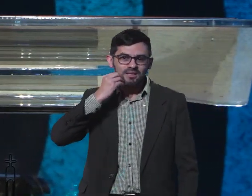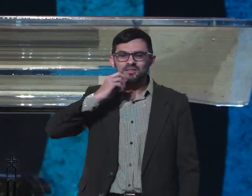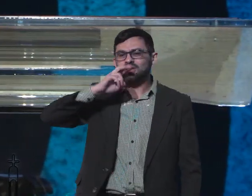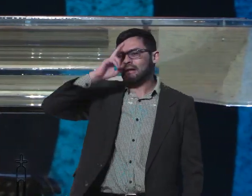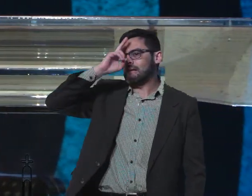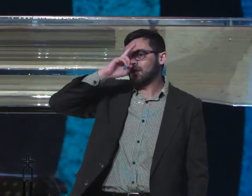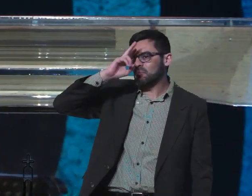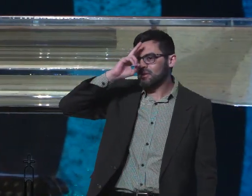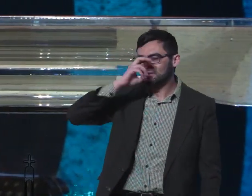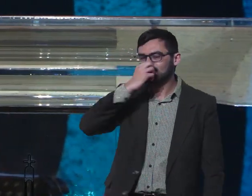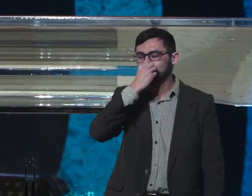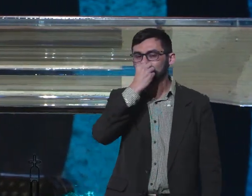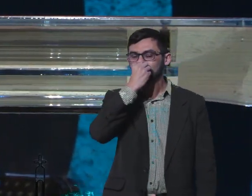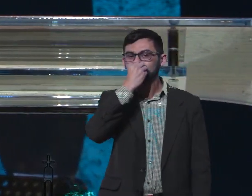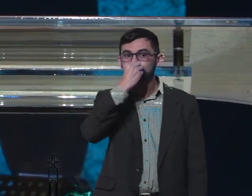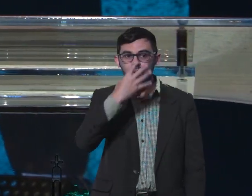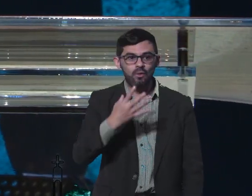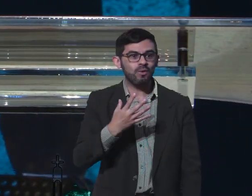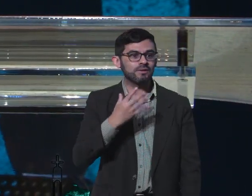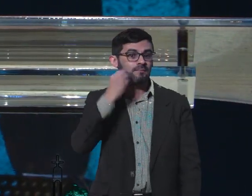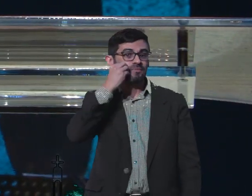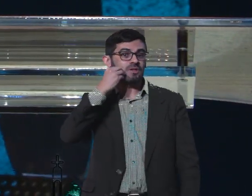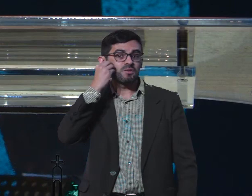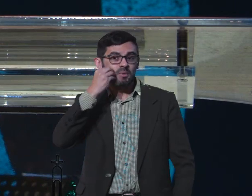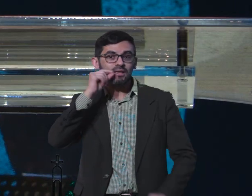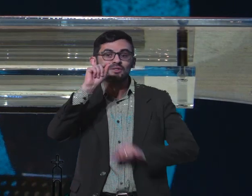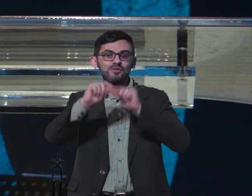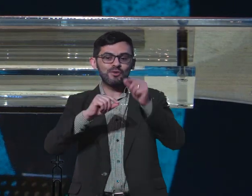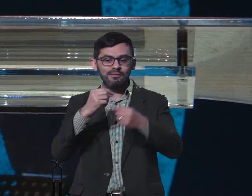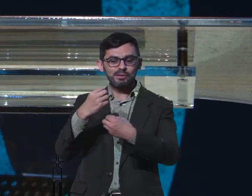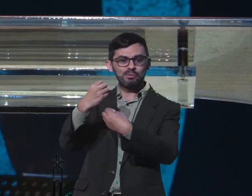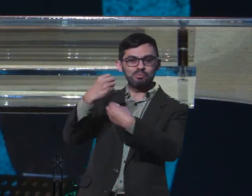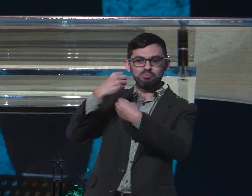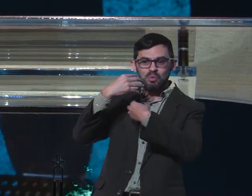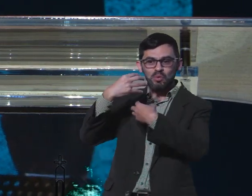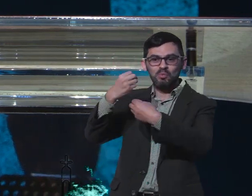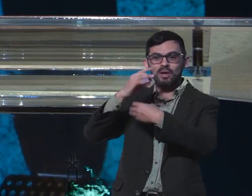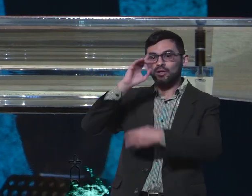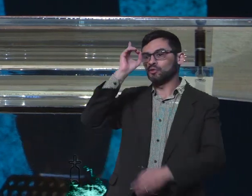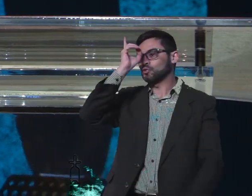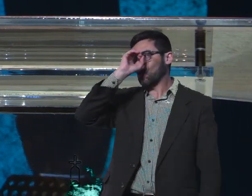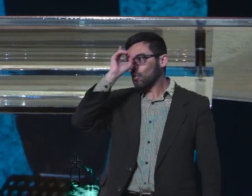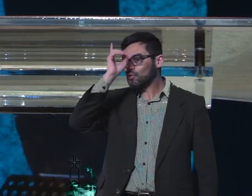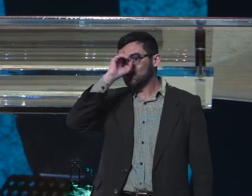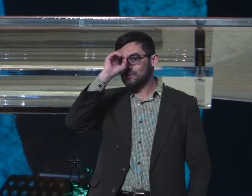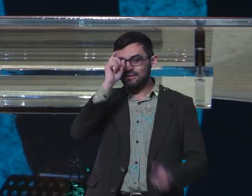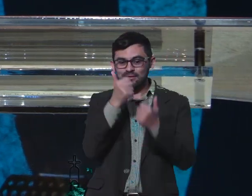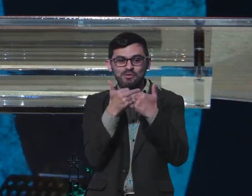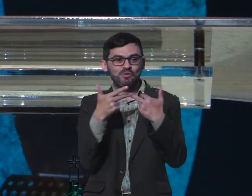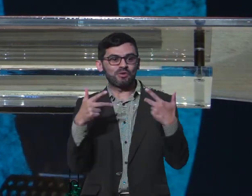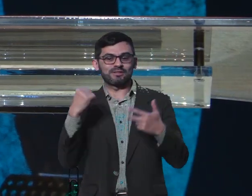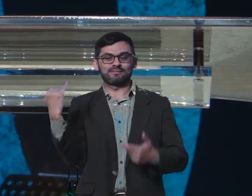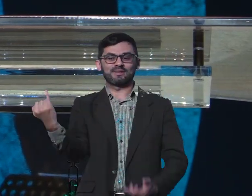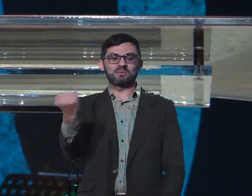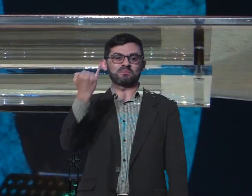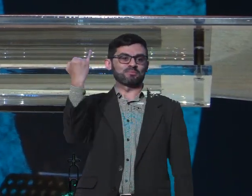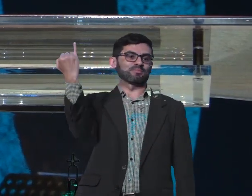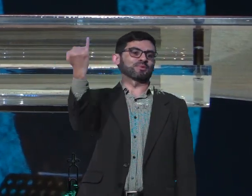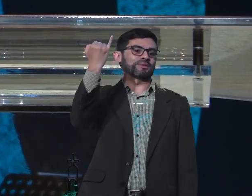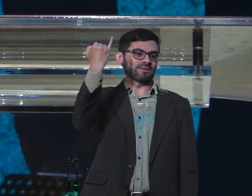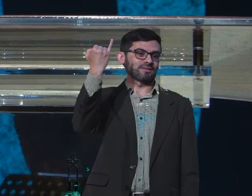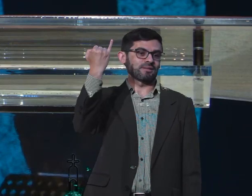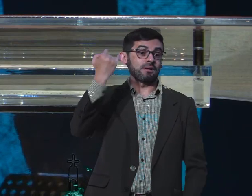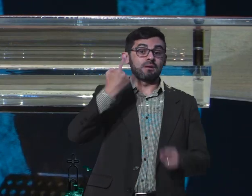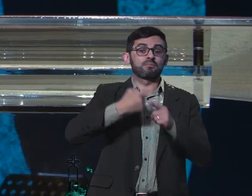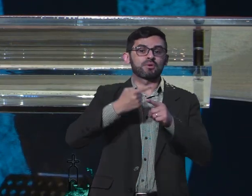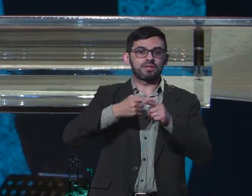memórias. E as experiências vão te ensinar todos os dias algo extremamente importante.